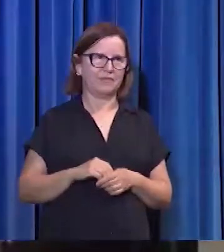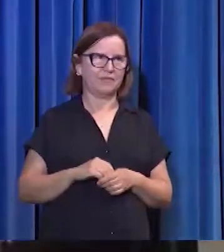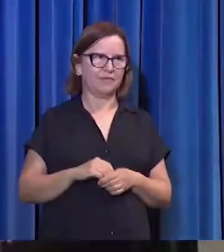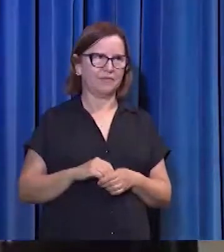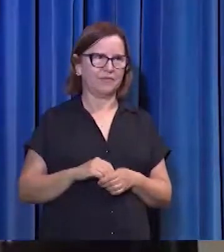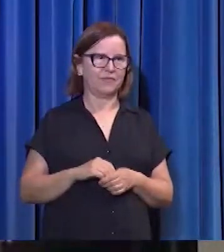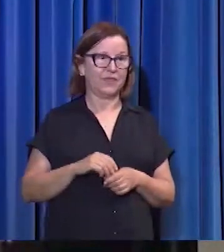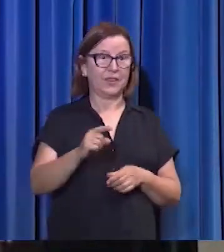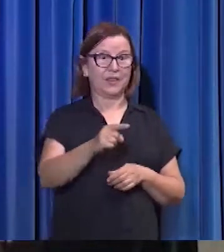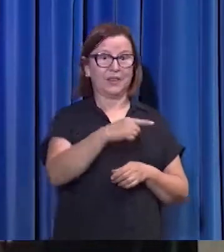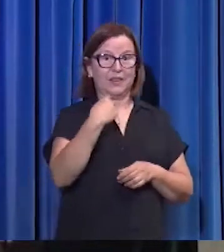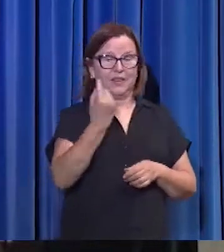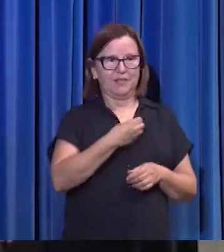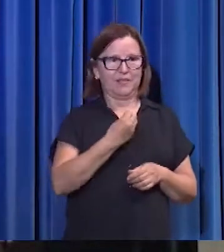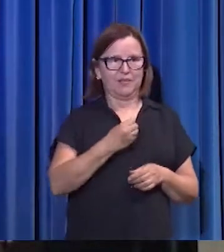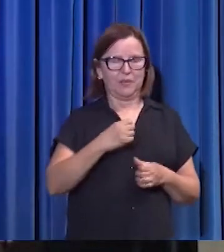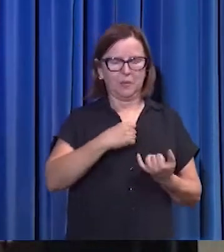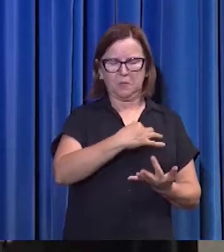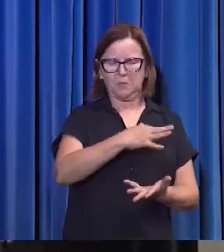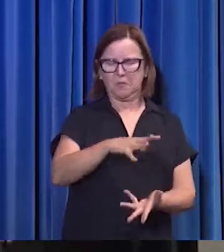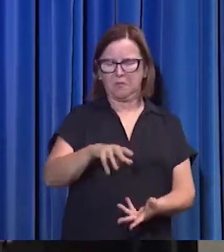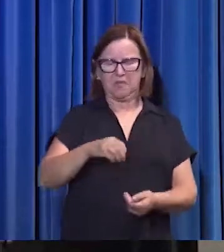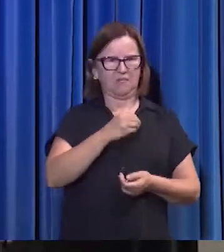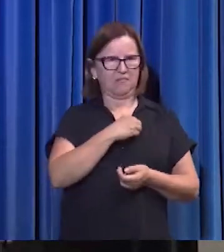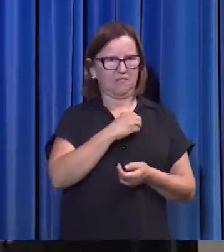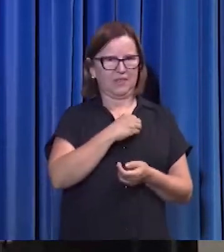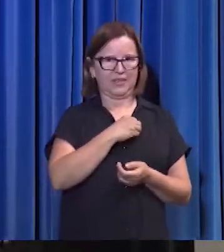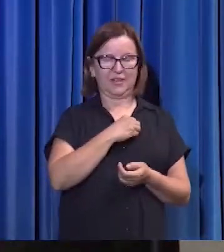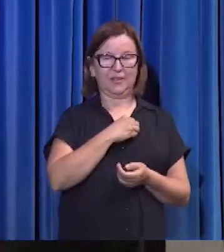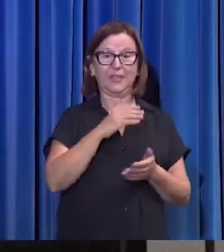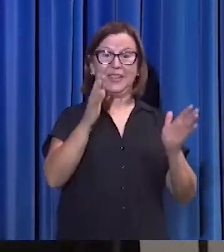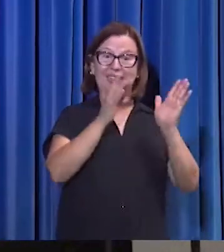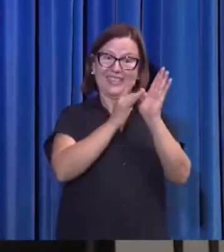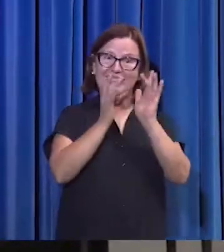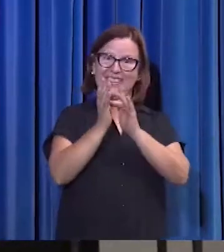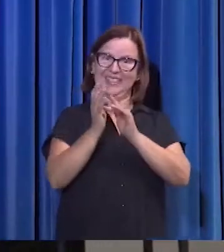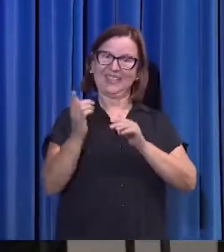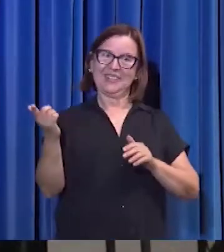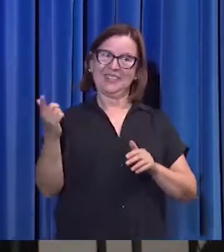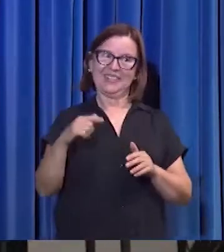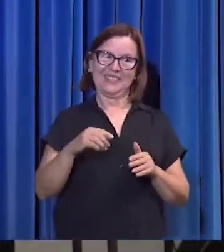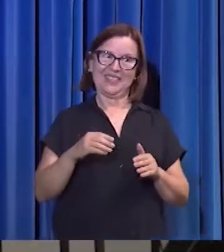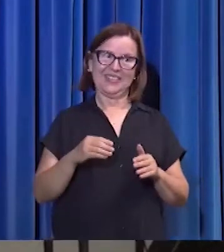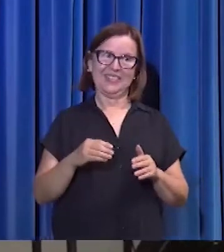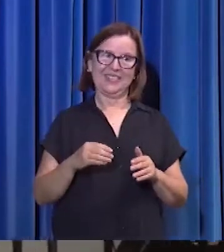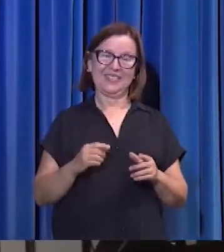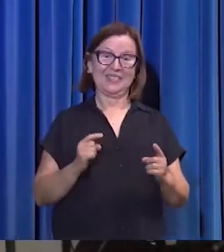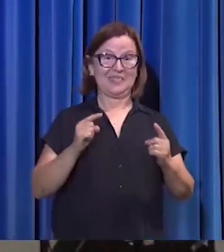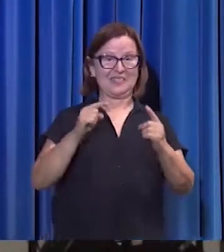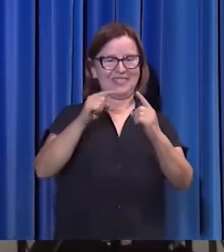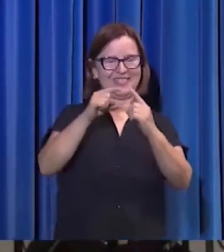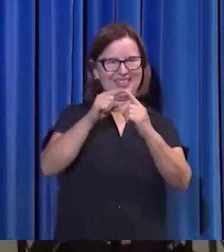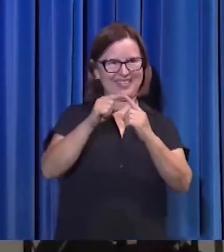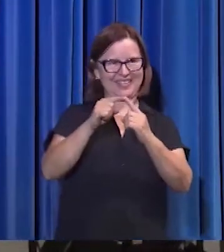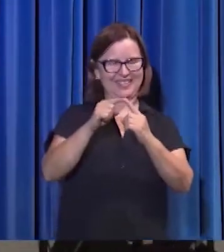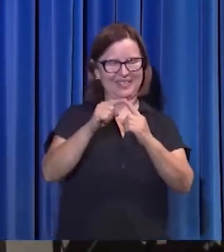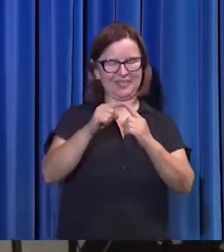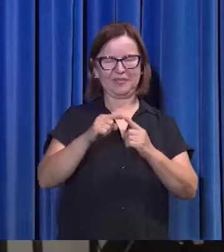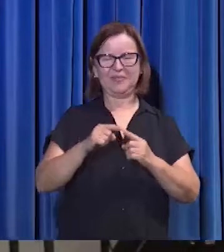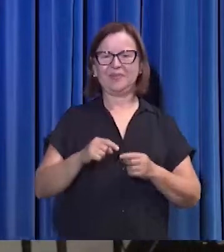Nós vivemos num mundo caído. E Jesus veio com esse objetivo. Há